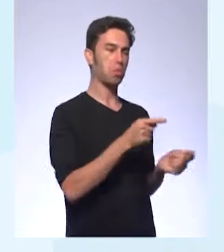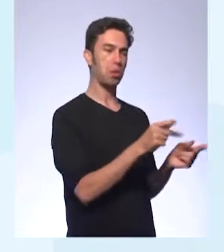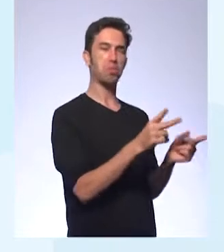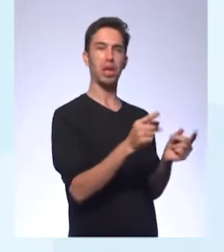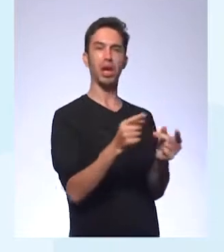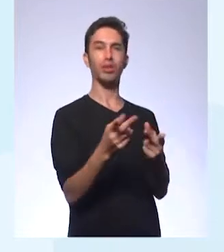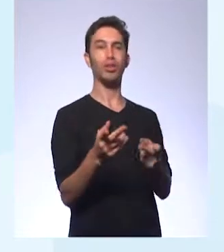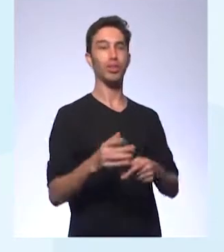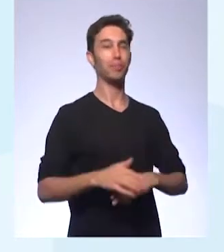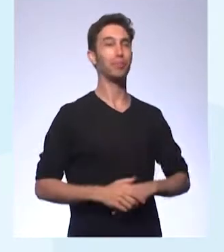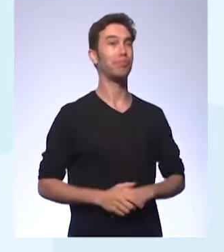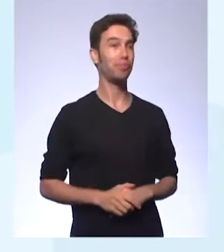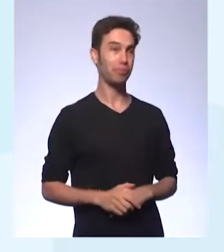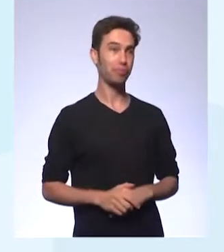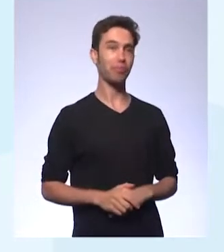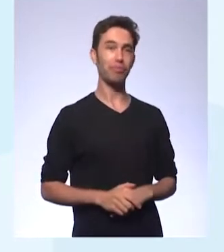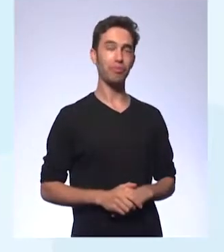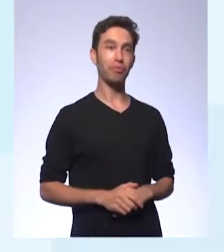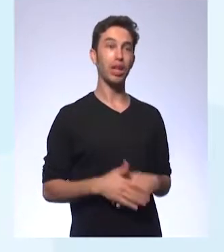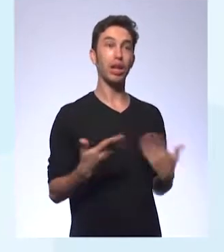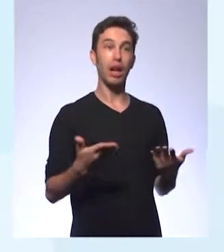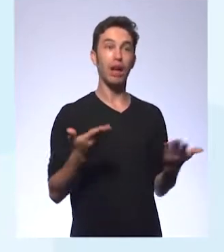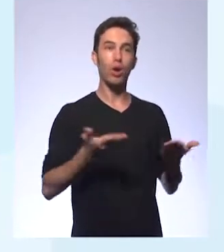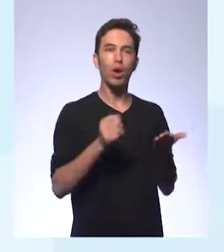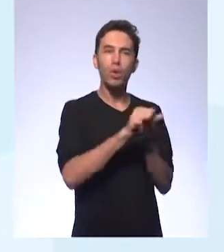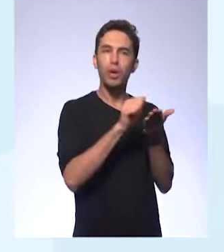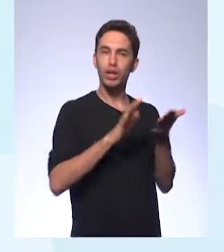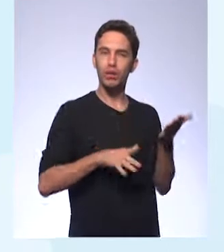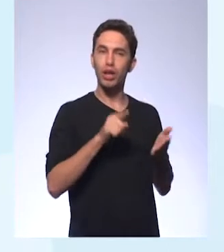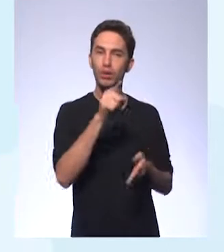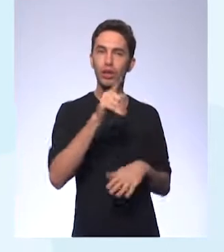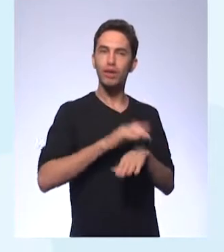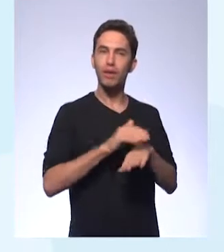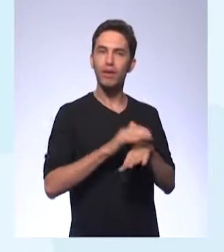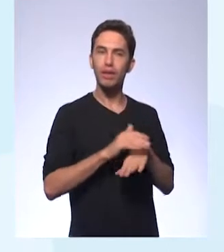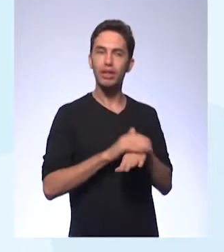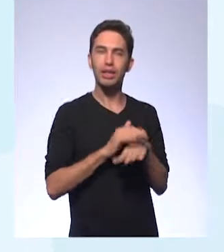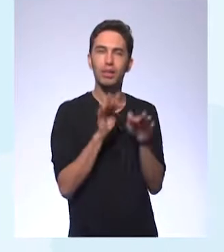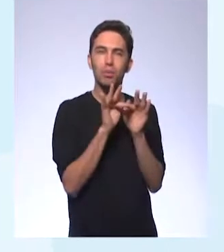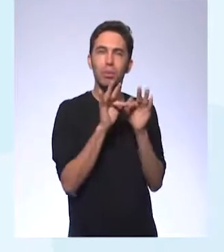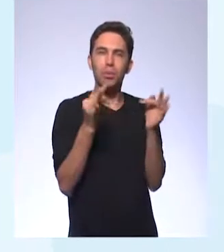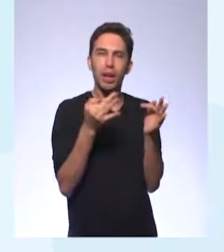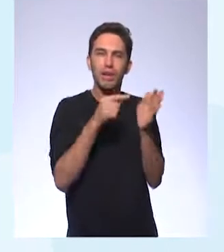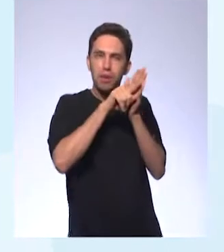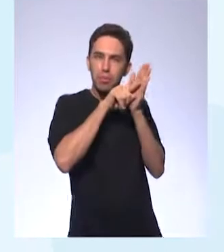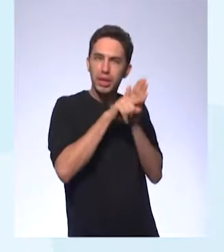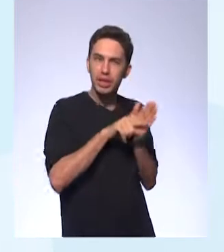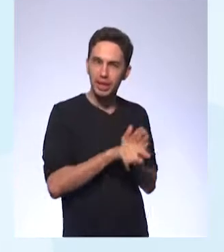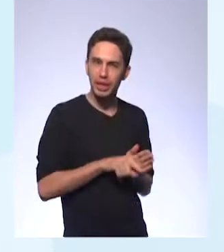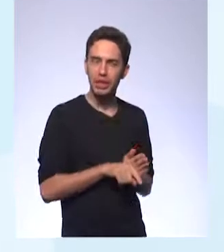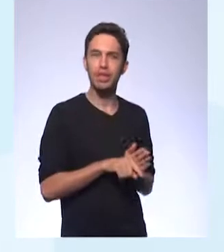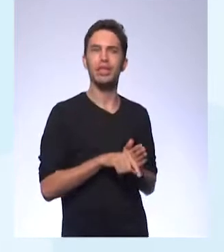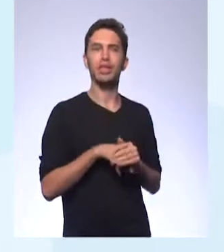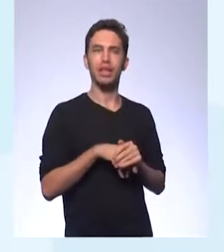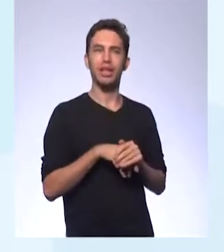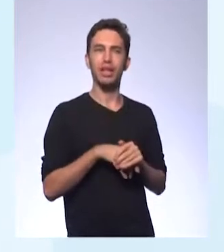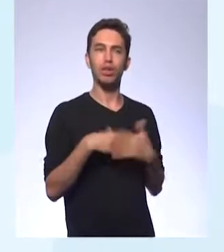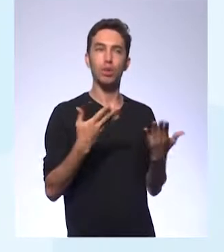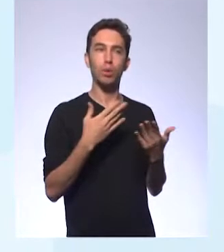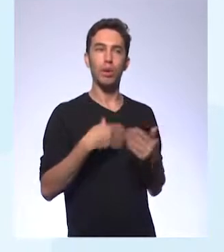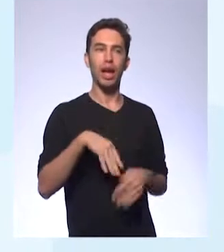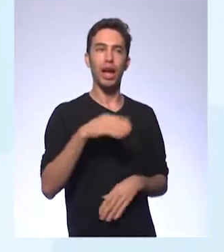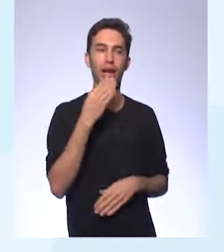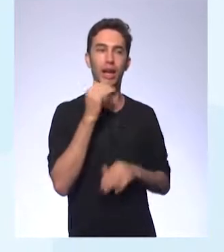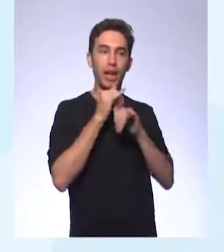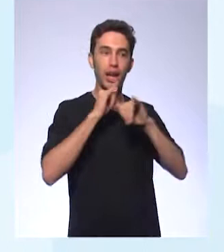mercadoria. Como atividade, você vai fazer aí uma breve pesquisa sobre a Declaração